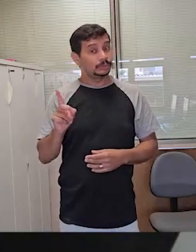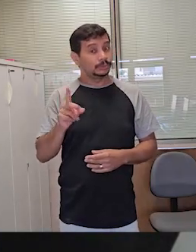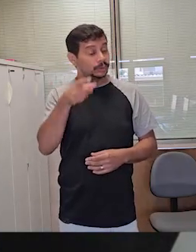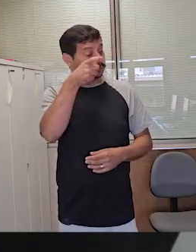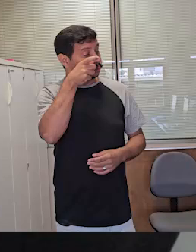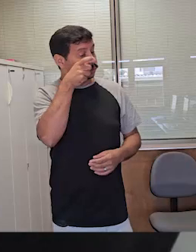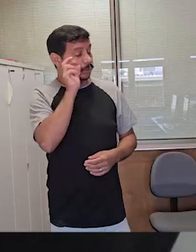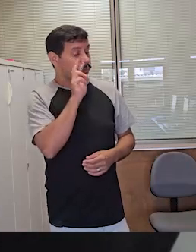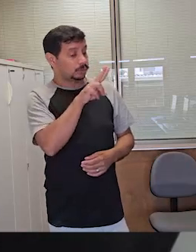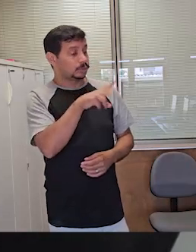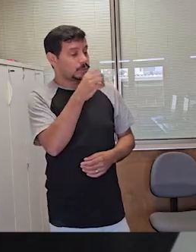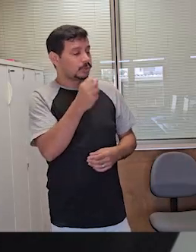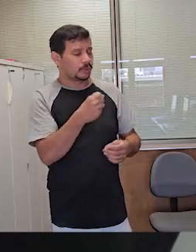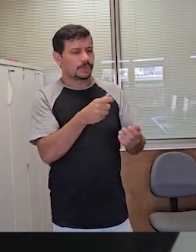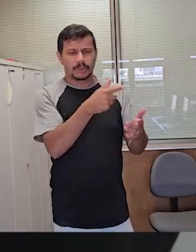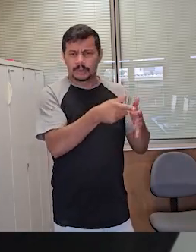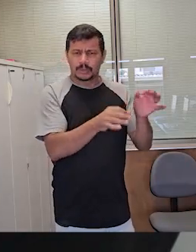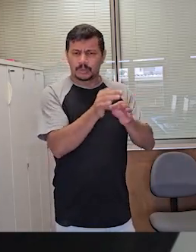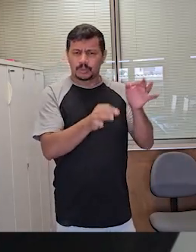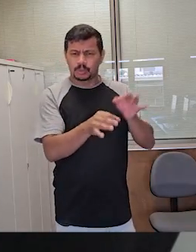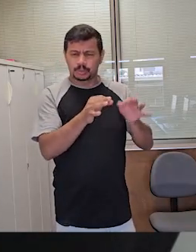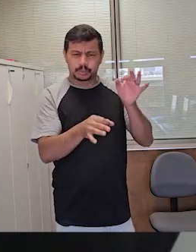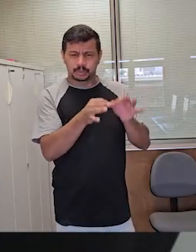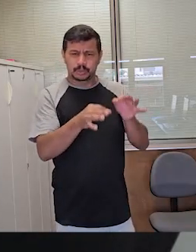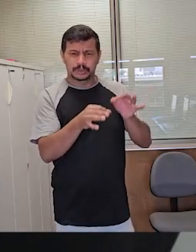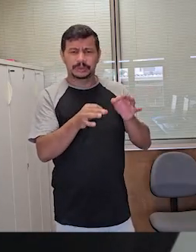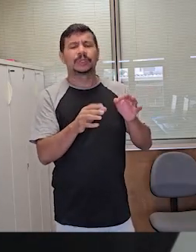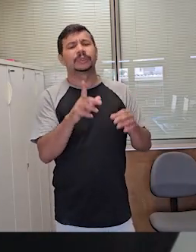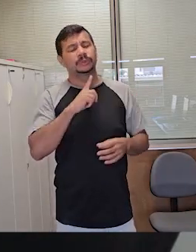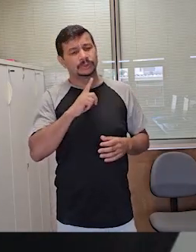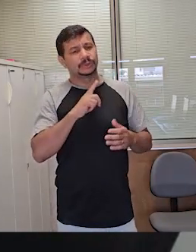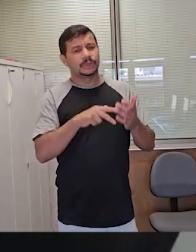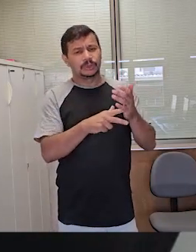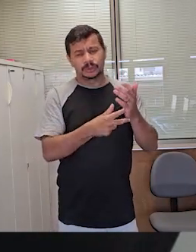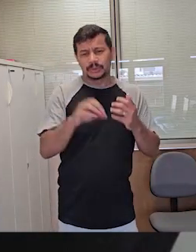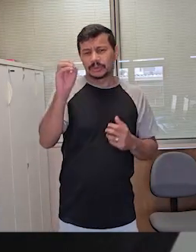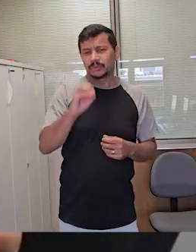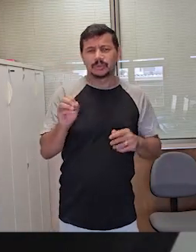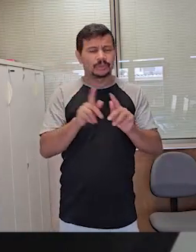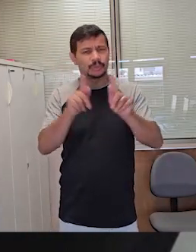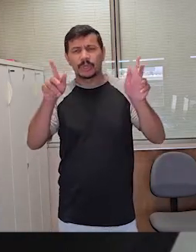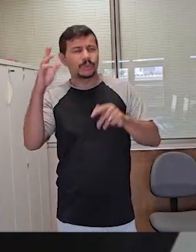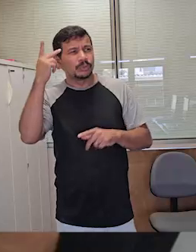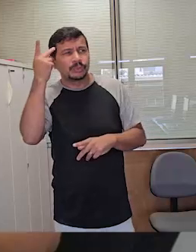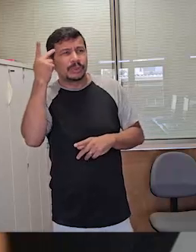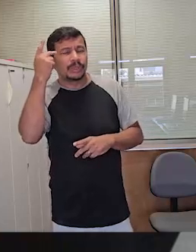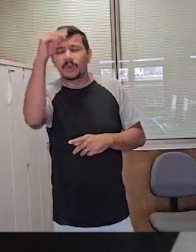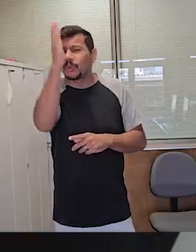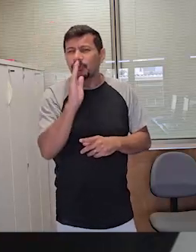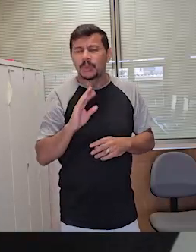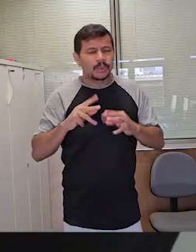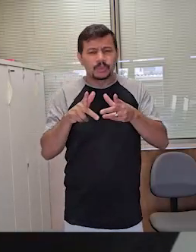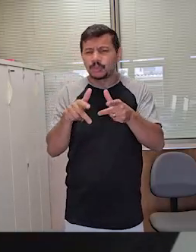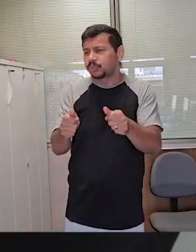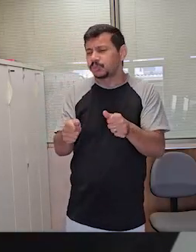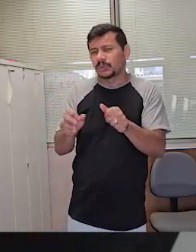quando a gente olha os inúmeros processos que tem lá no Sindicato Metalúrgico de Osasco, que tem em Guarulhos, que tem em São Paulo, ou seja, que tem no Brasil